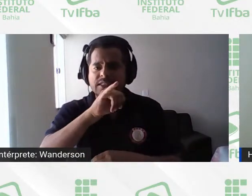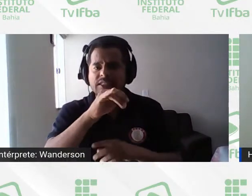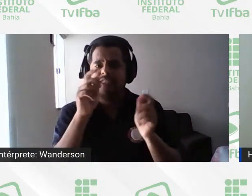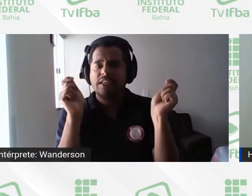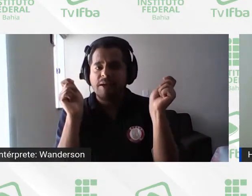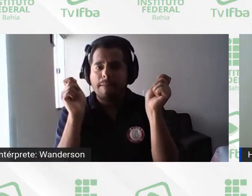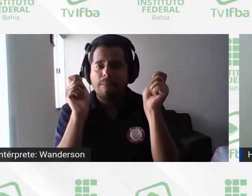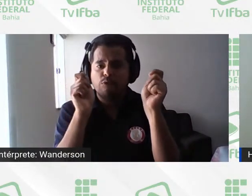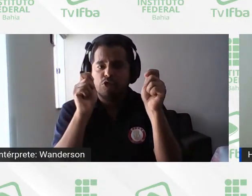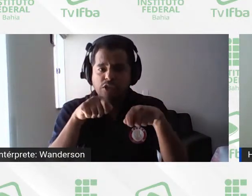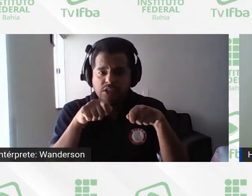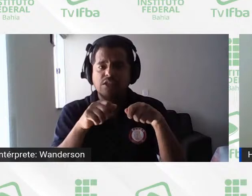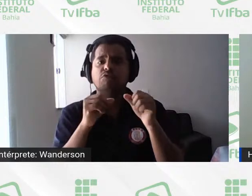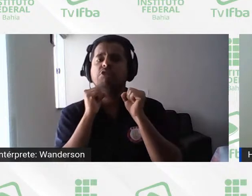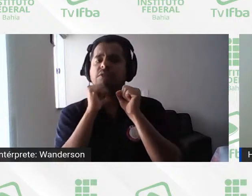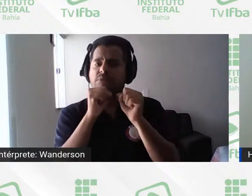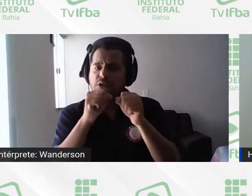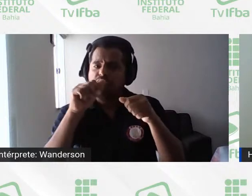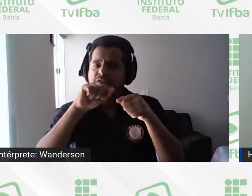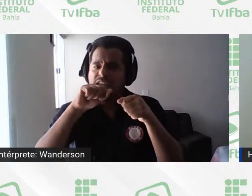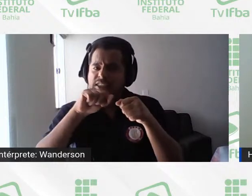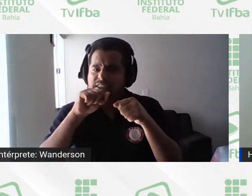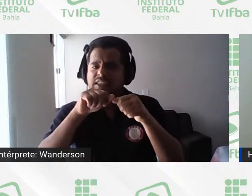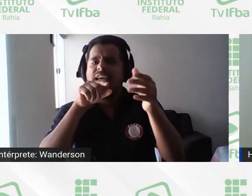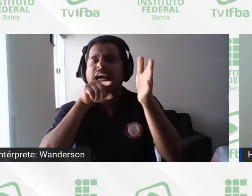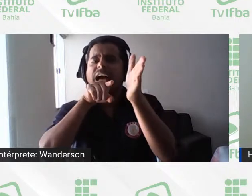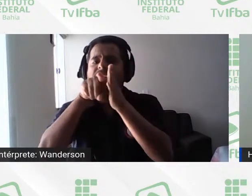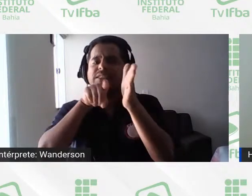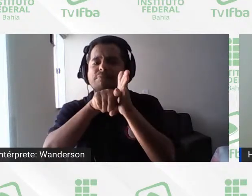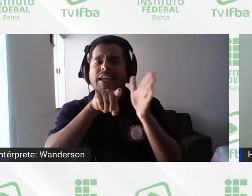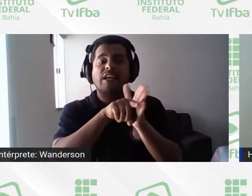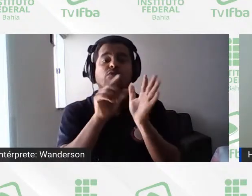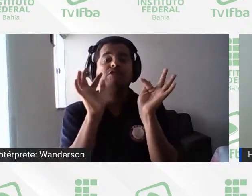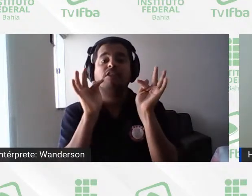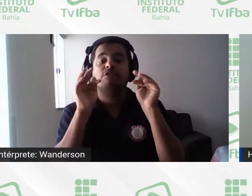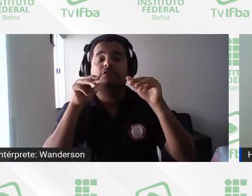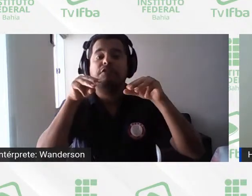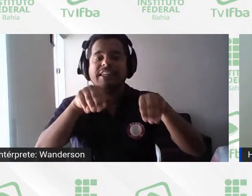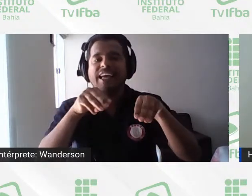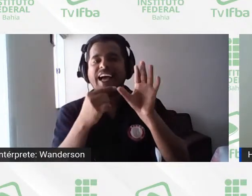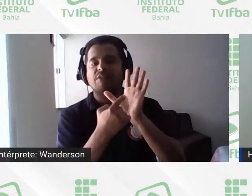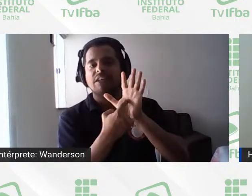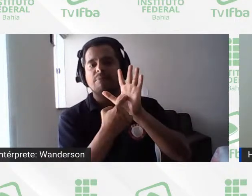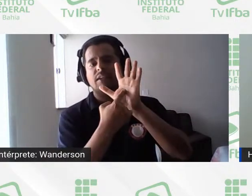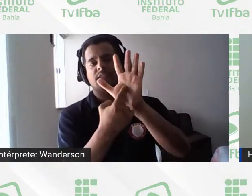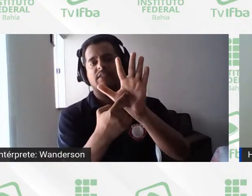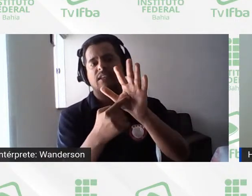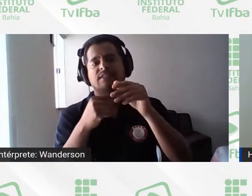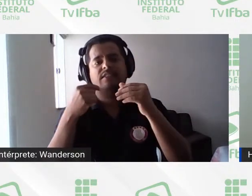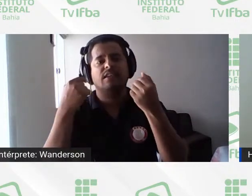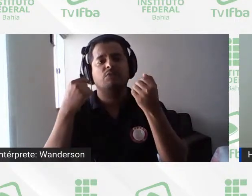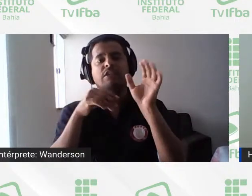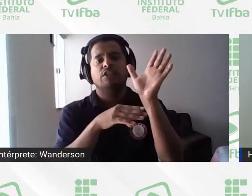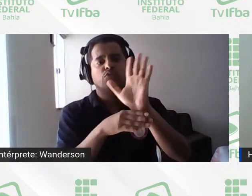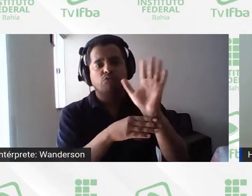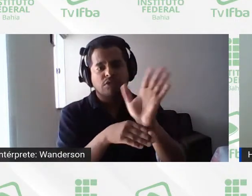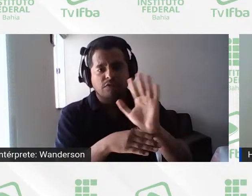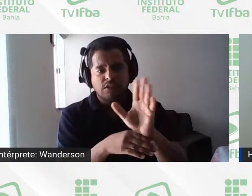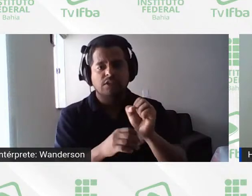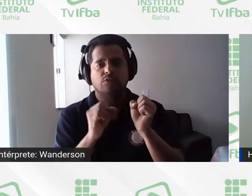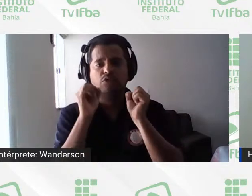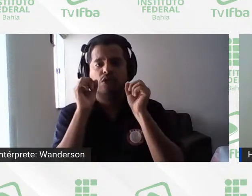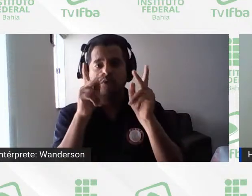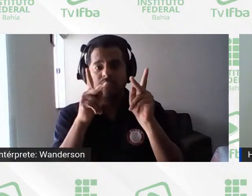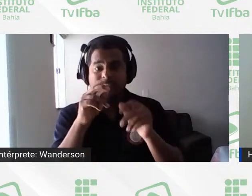para fazer as perguntas e as questões ao final da apresentação dos vídeos,